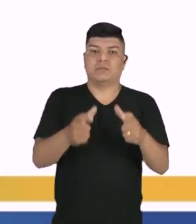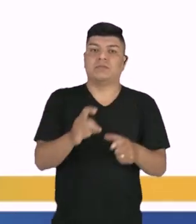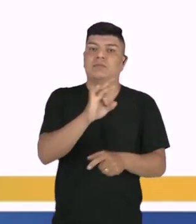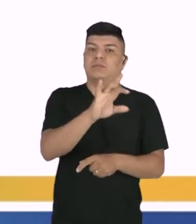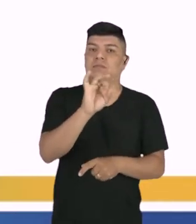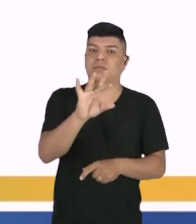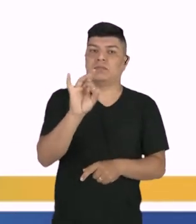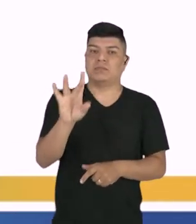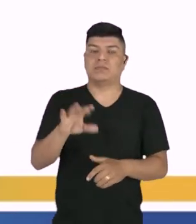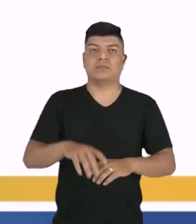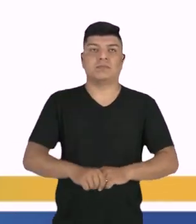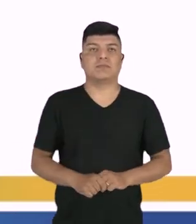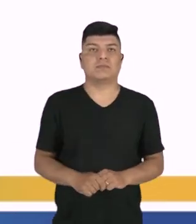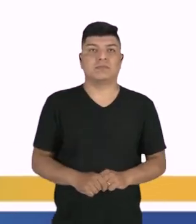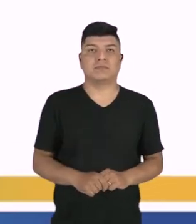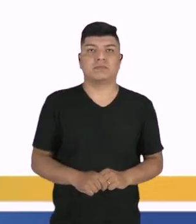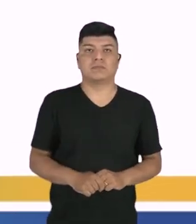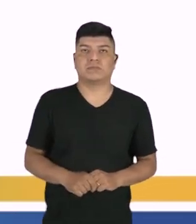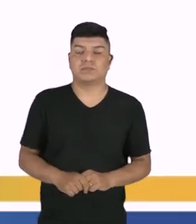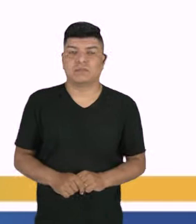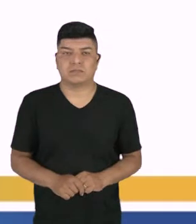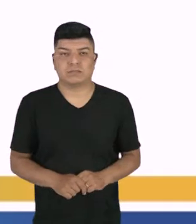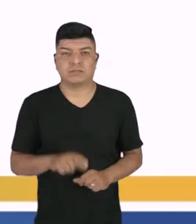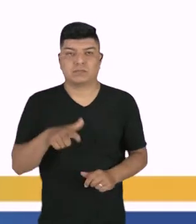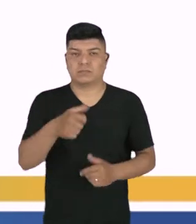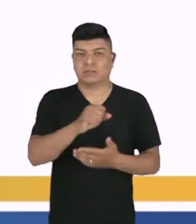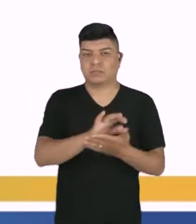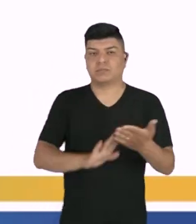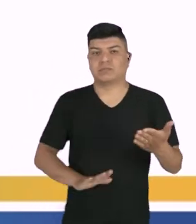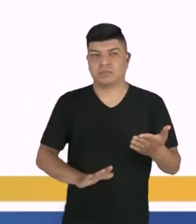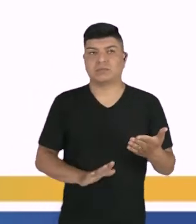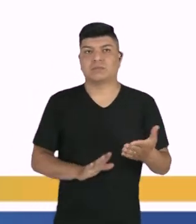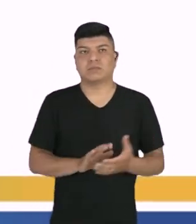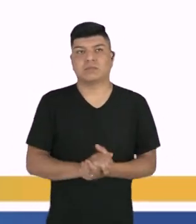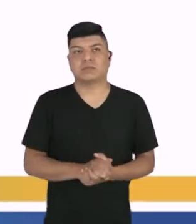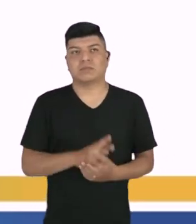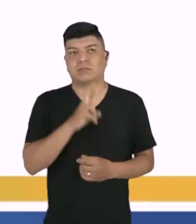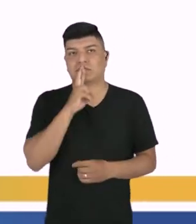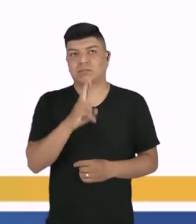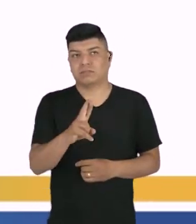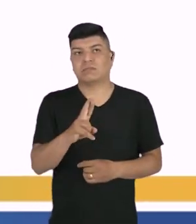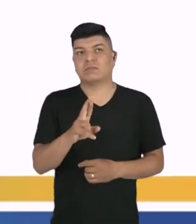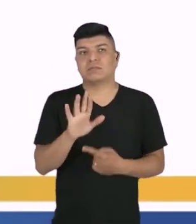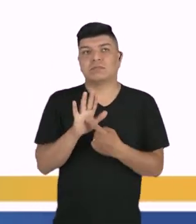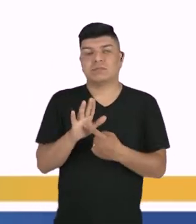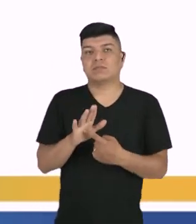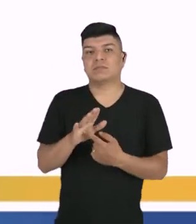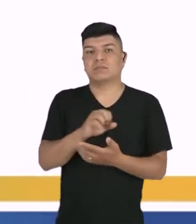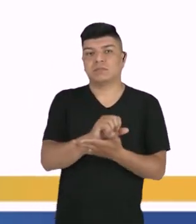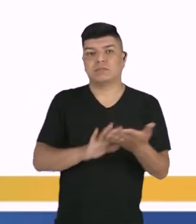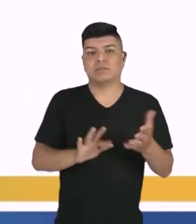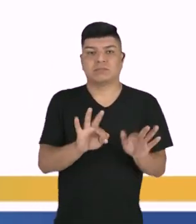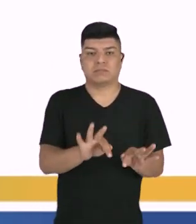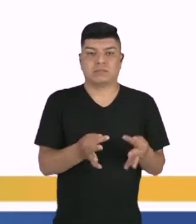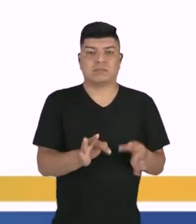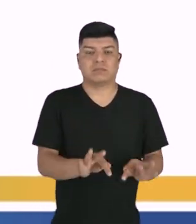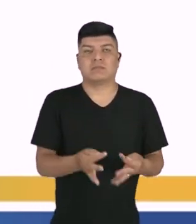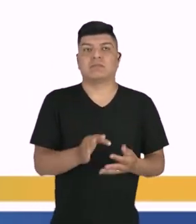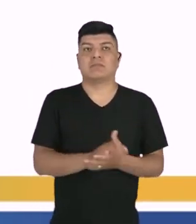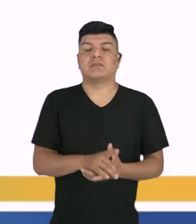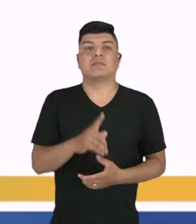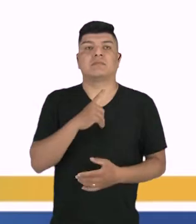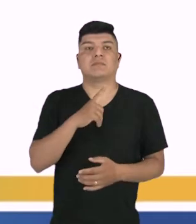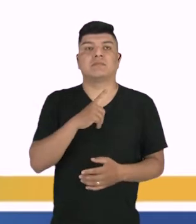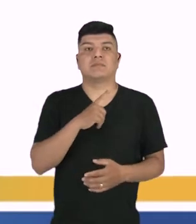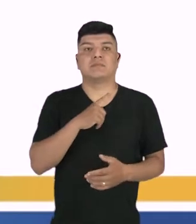né? Vamos para o próximo exercício, né? Mais uma resolução de uma situação, problema simples. E nós